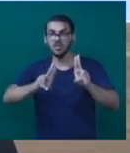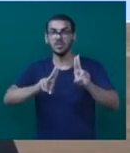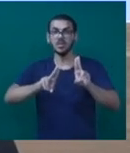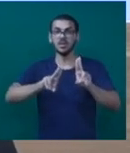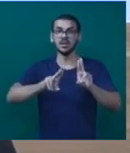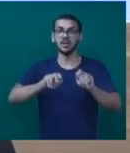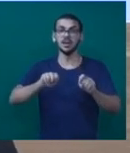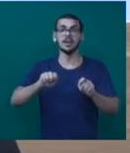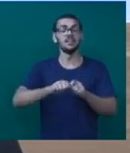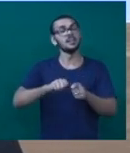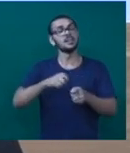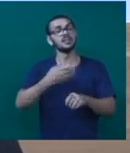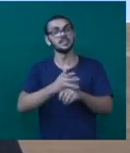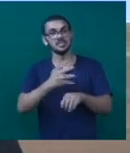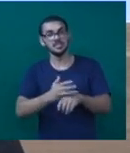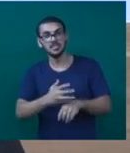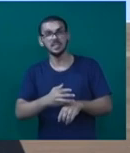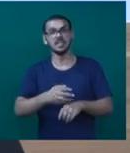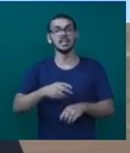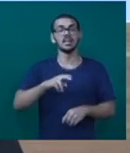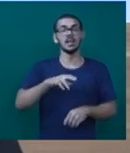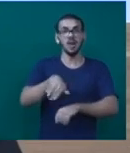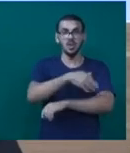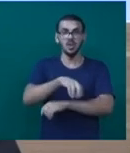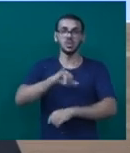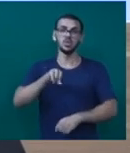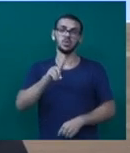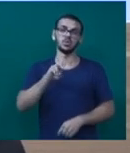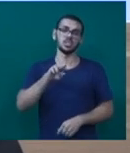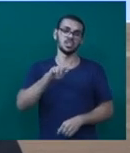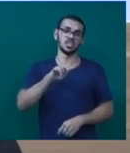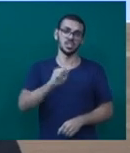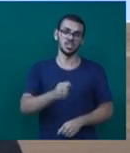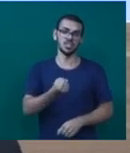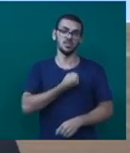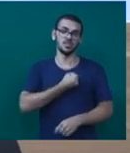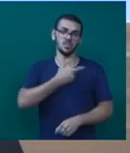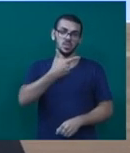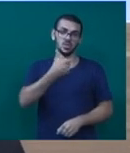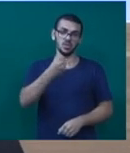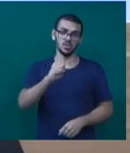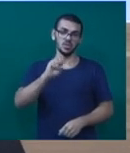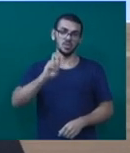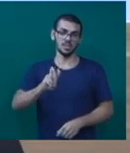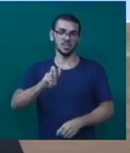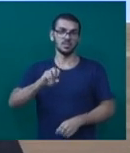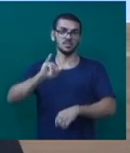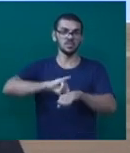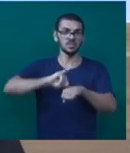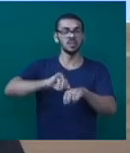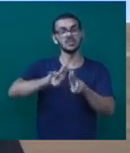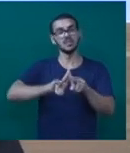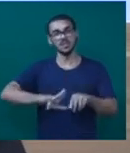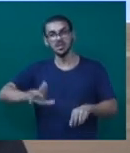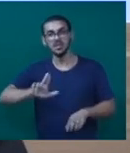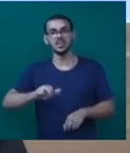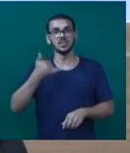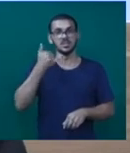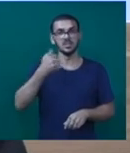sede localizada na Rua Duque de Caxias, 285, no centro de Uberlândia. E o telefone de lá é o